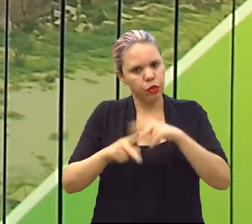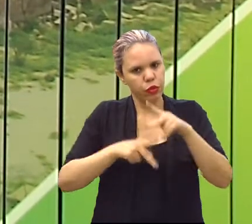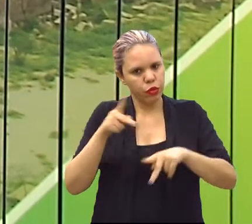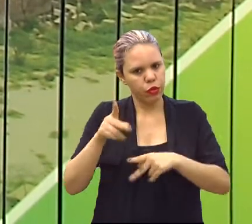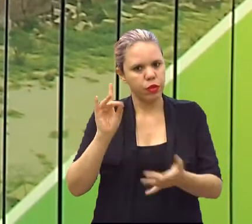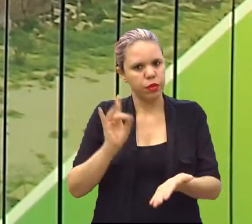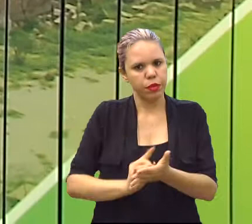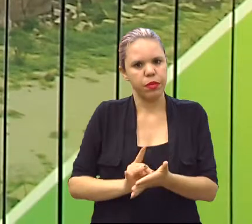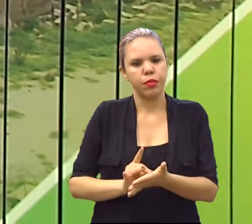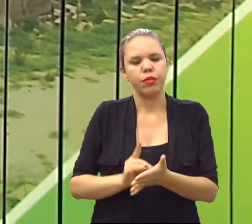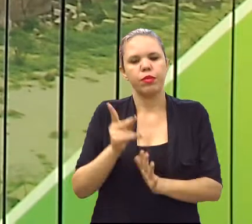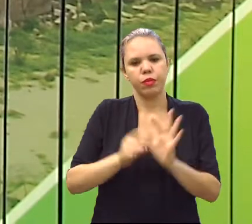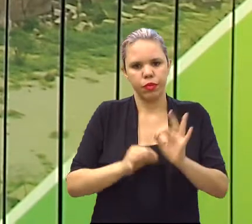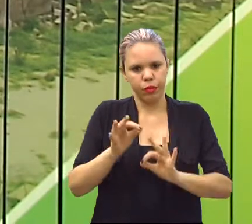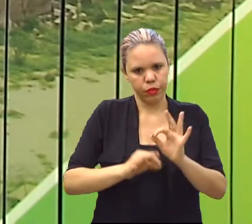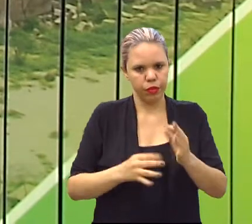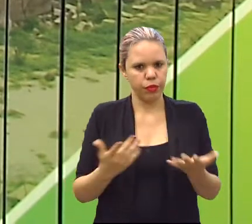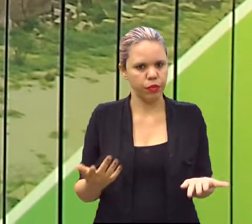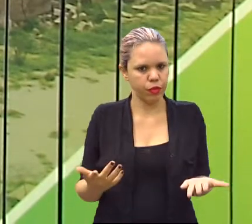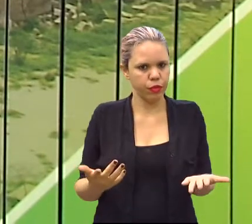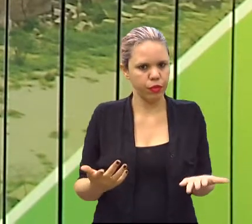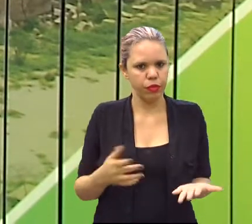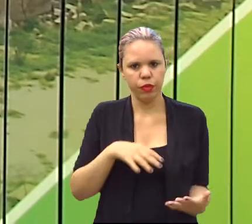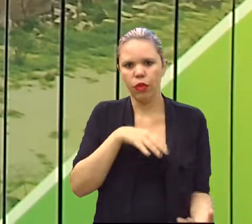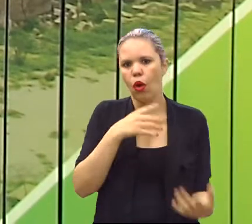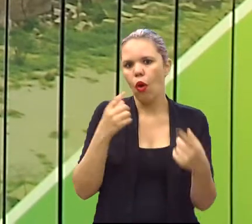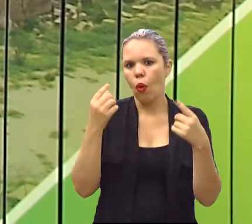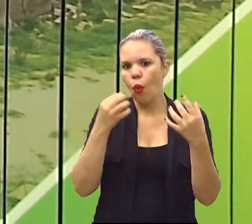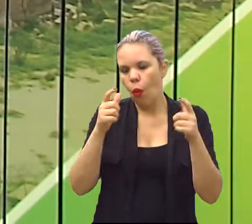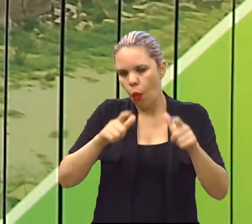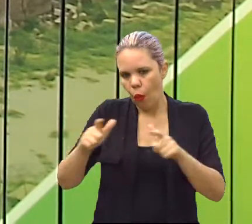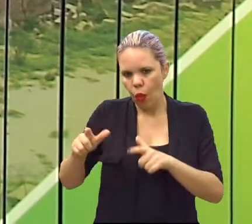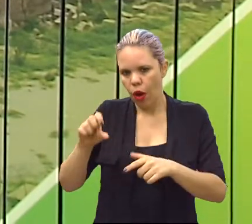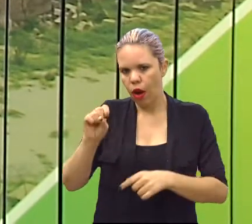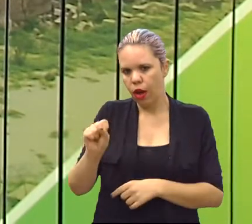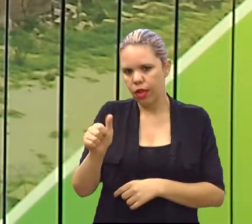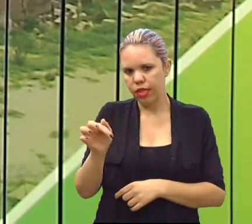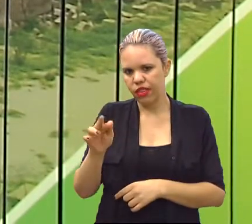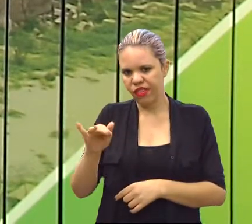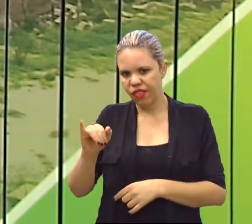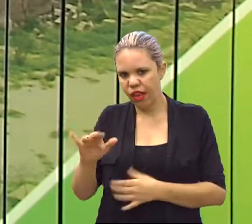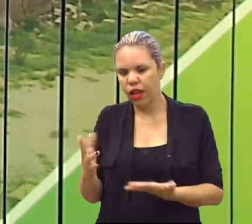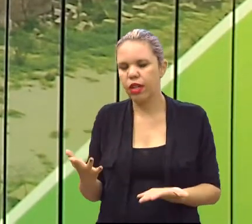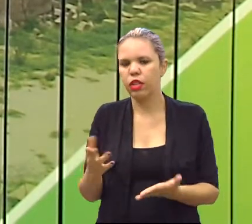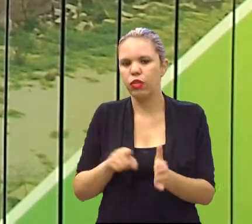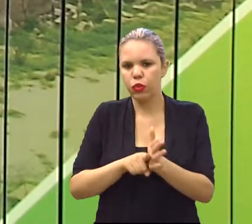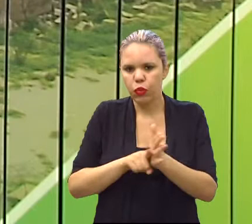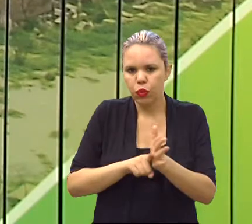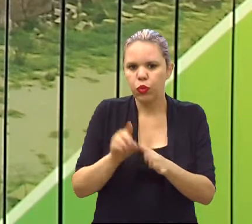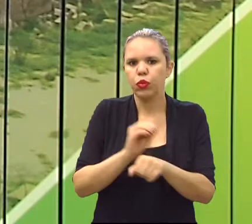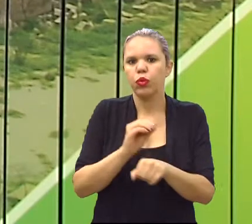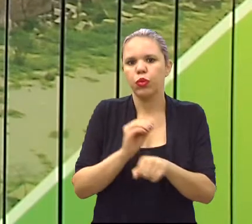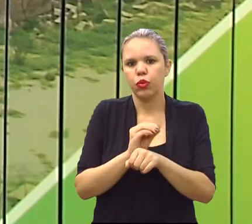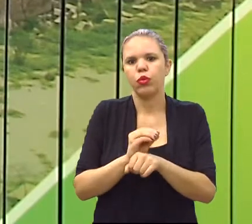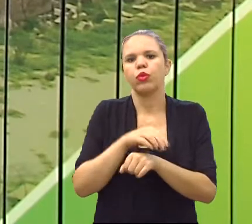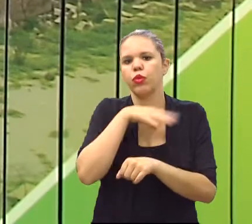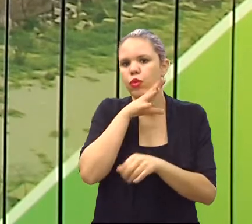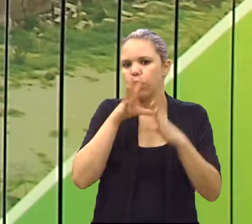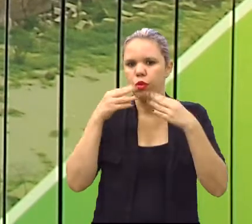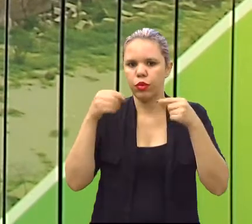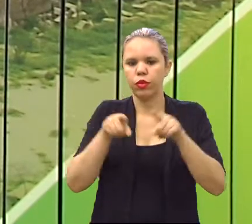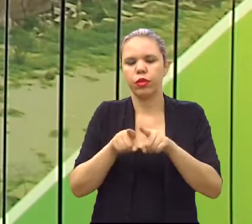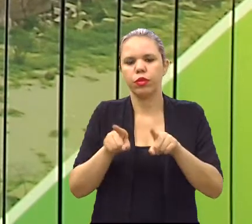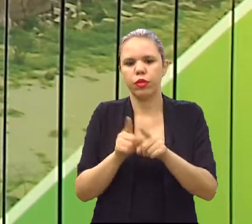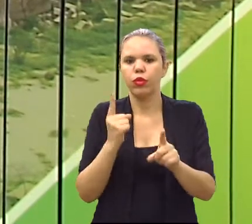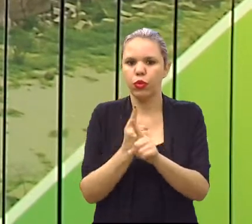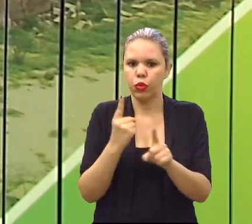preservação realizados por projetos como OnSafari, que atua no estudo e na conservação dessa espécie. Apesar